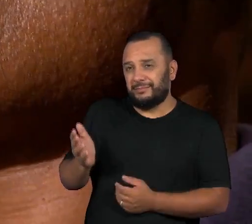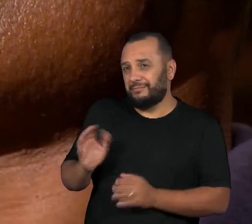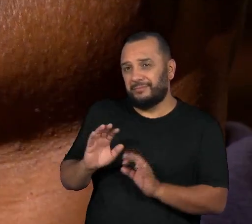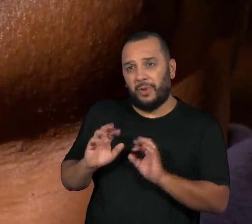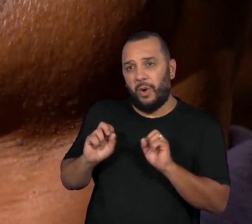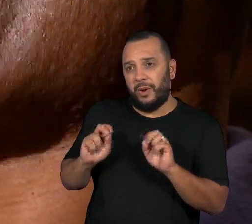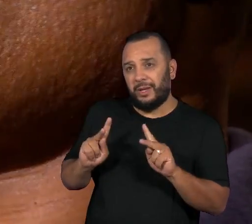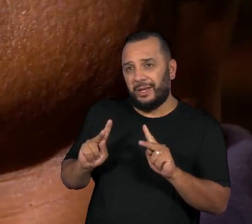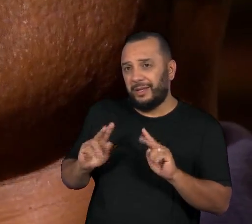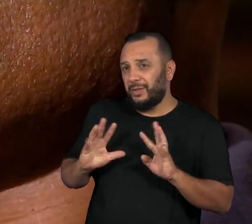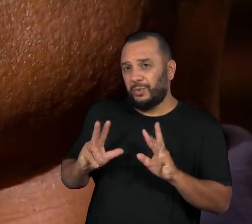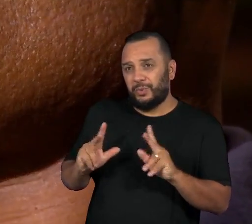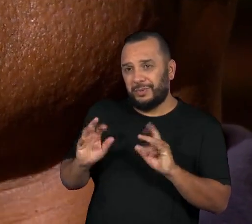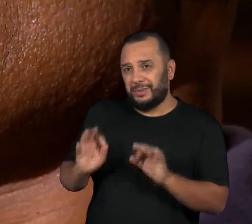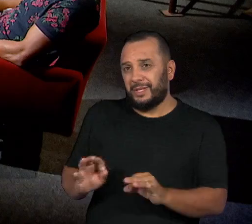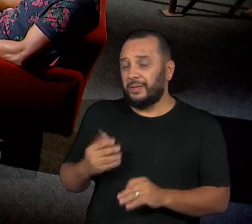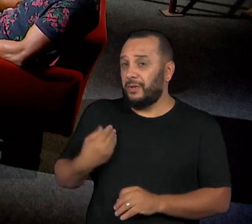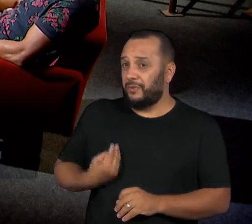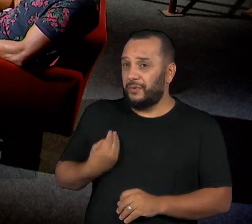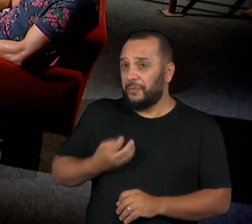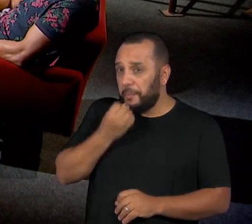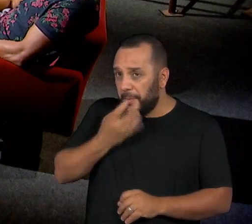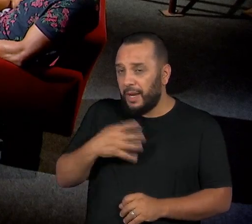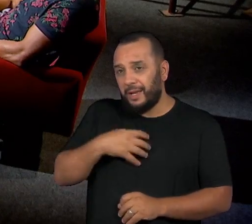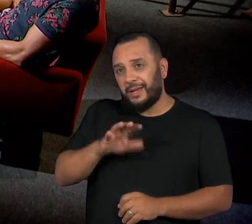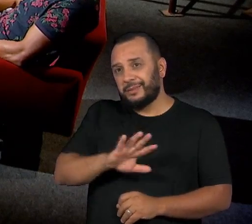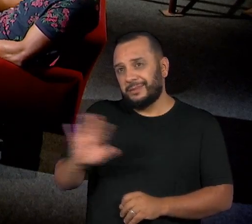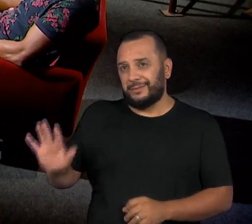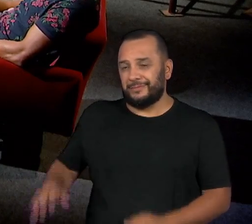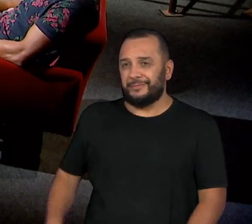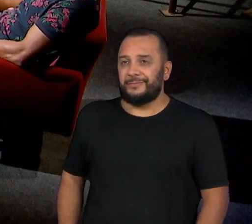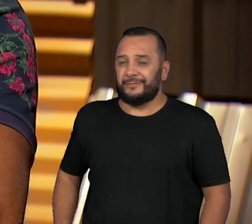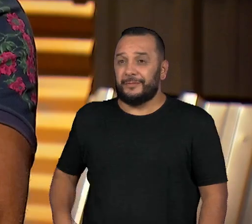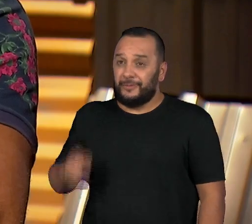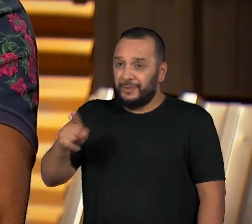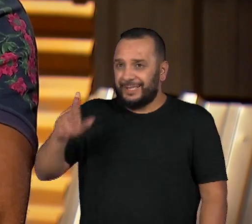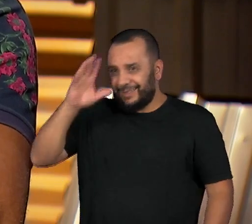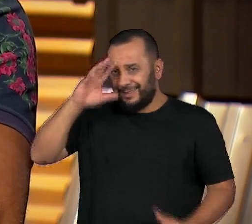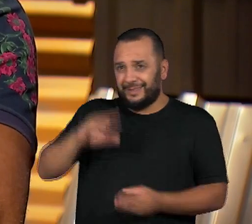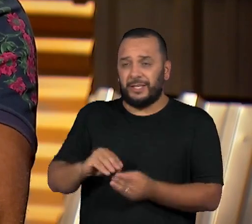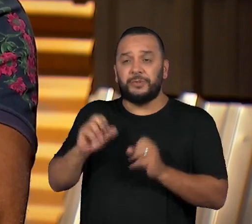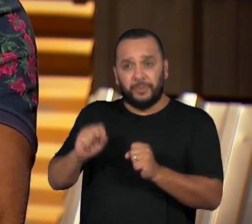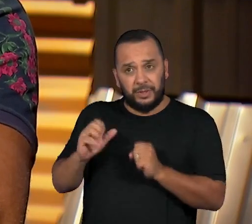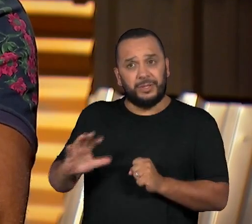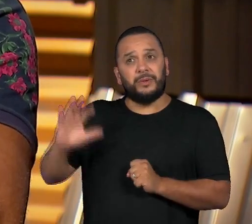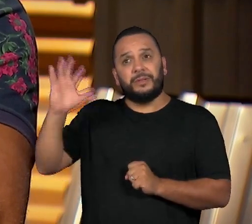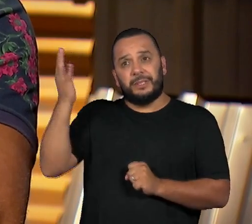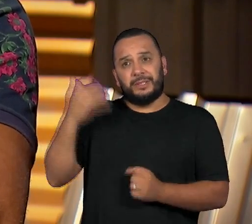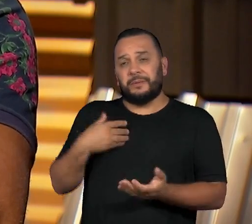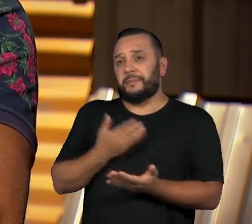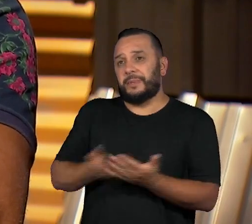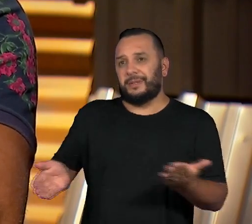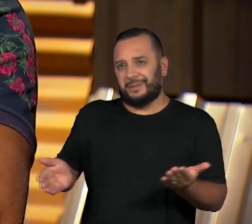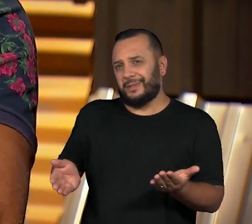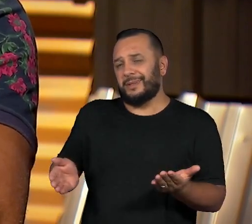Eu convivo bem com isso. Quando você entende que você pode perder, fica tudo mais leve. E